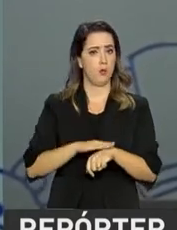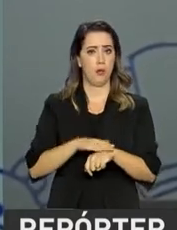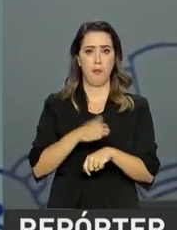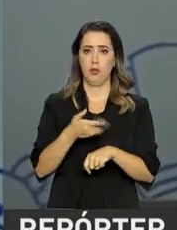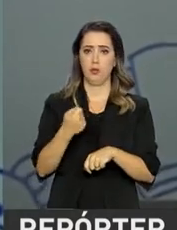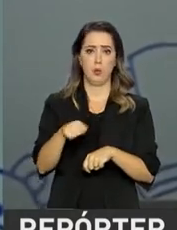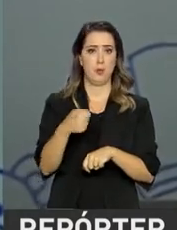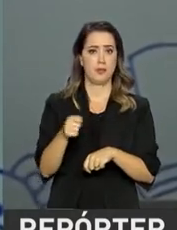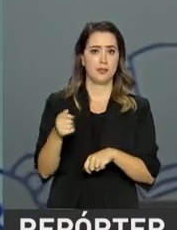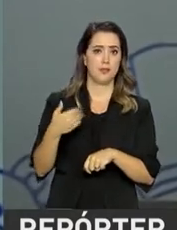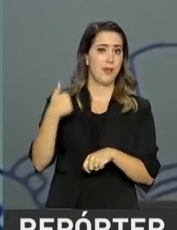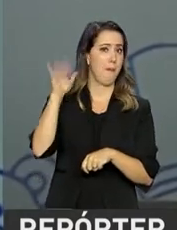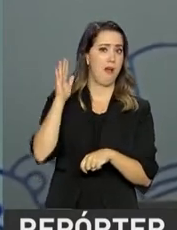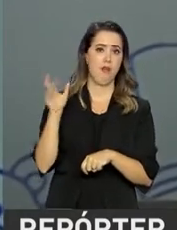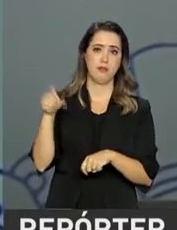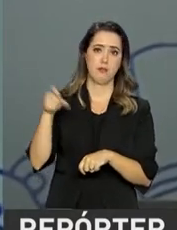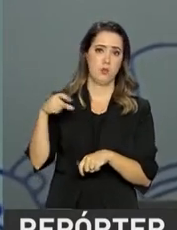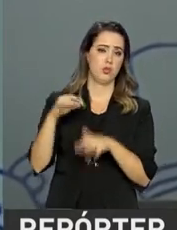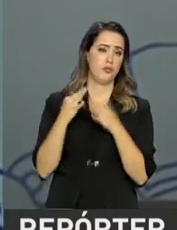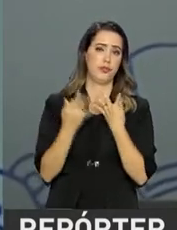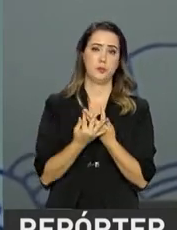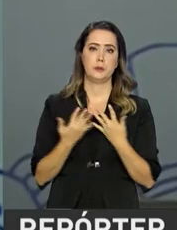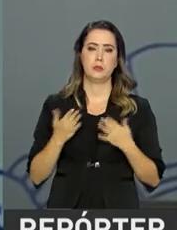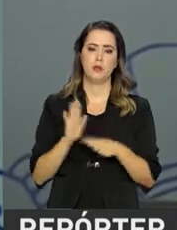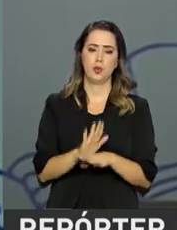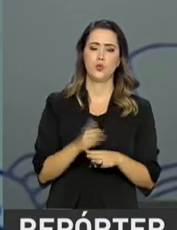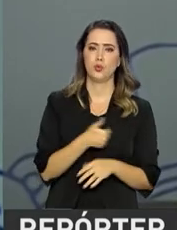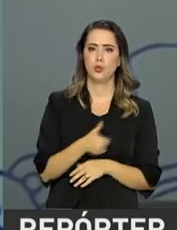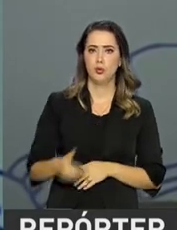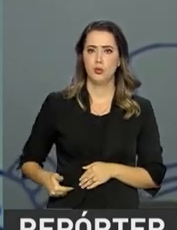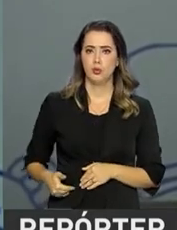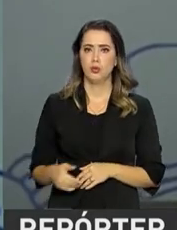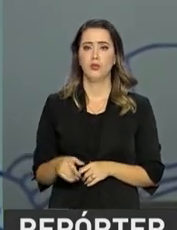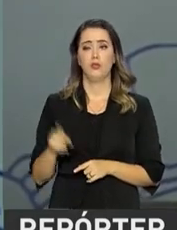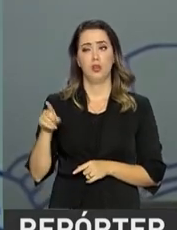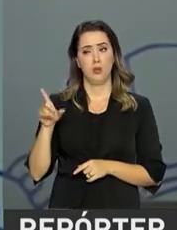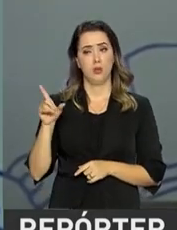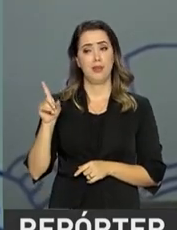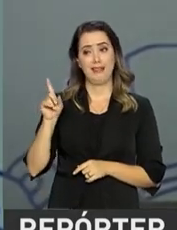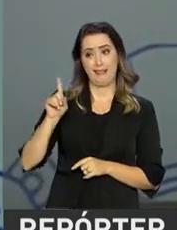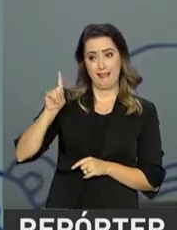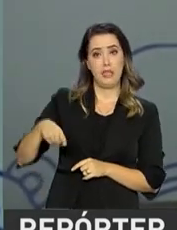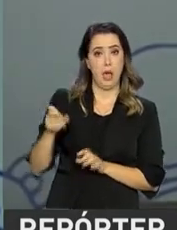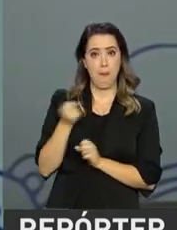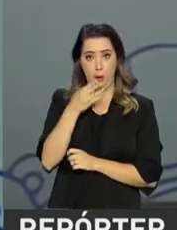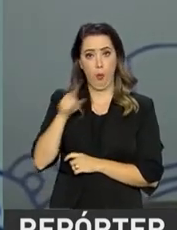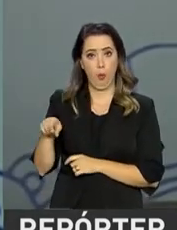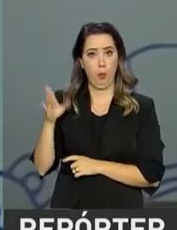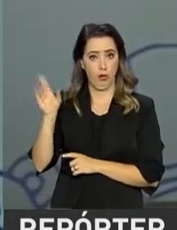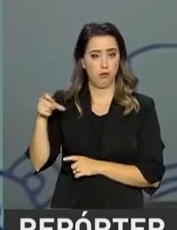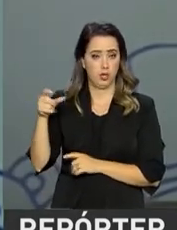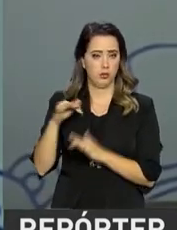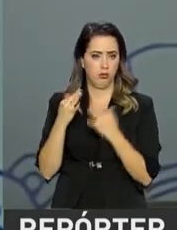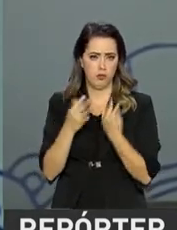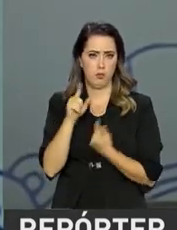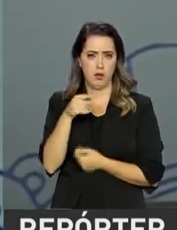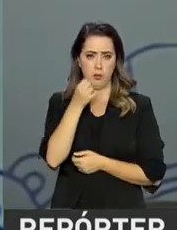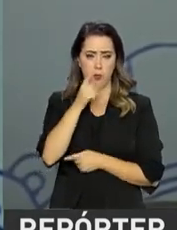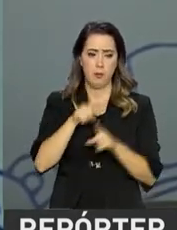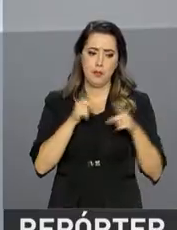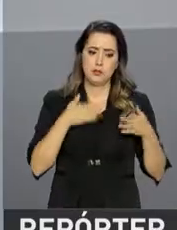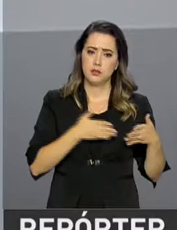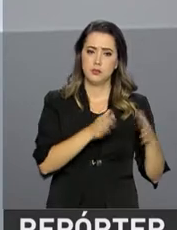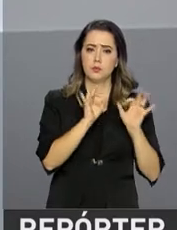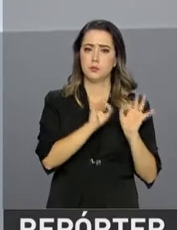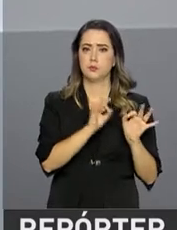mais necessitar do programa assistencial, também produtivo, não é, para tomar o seu caminho